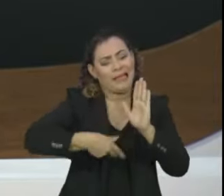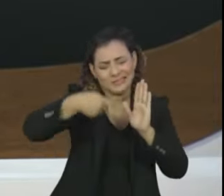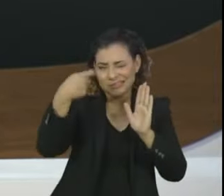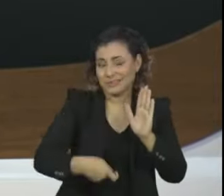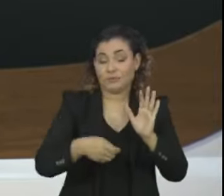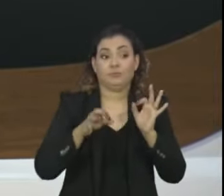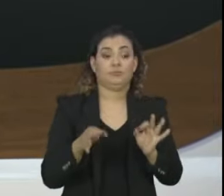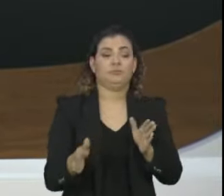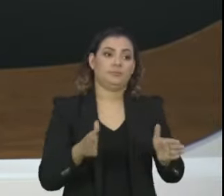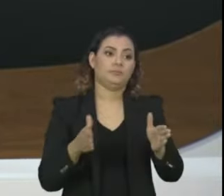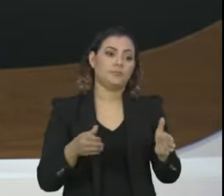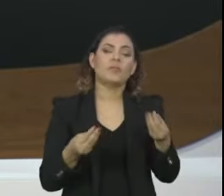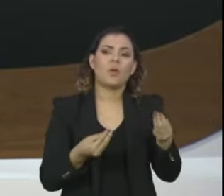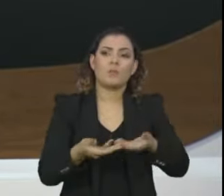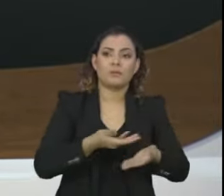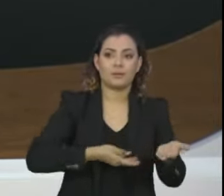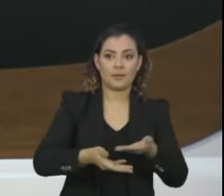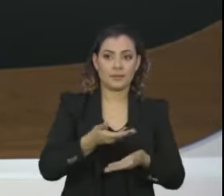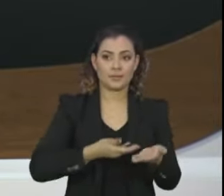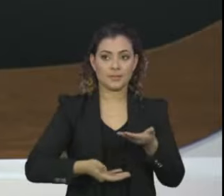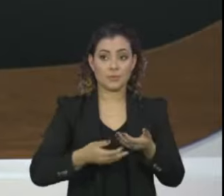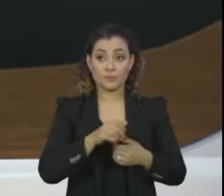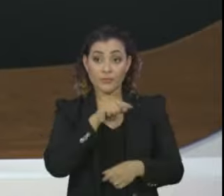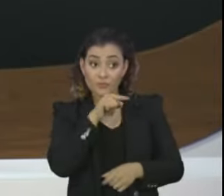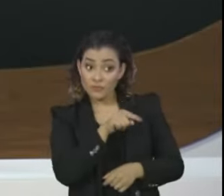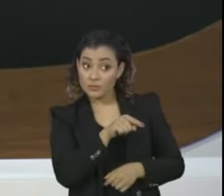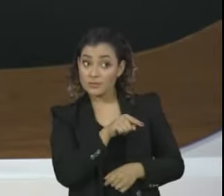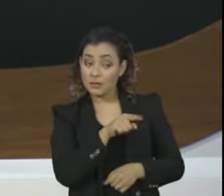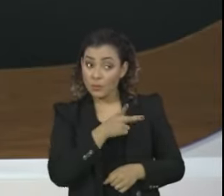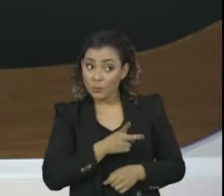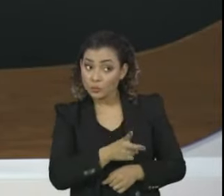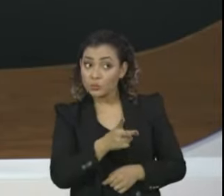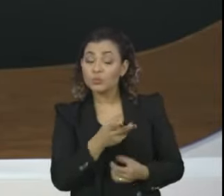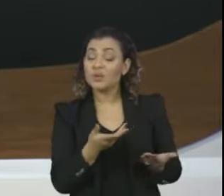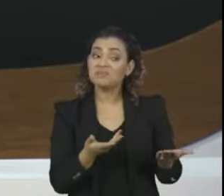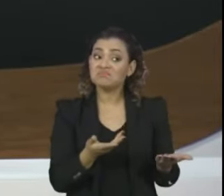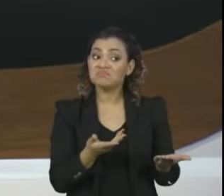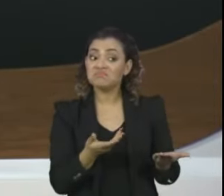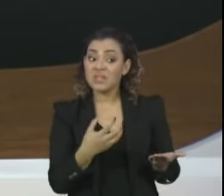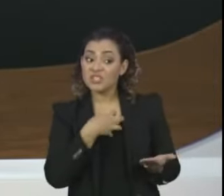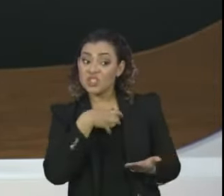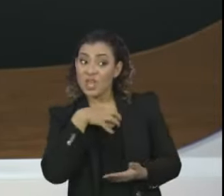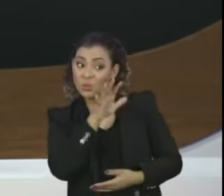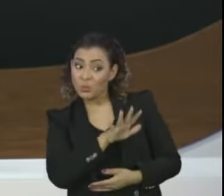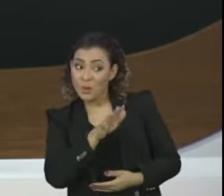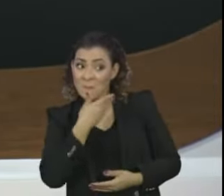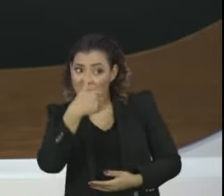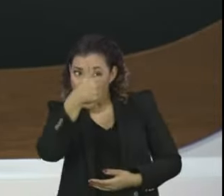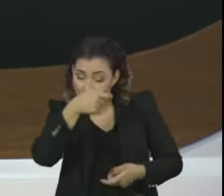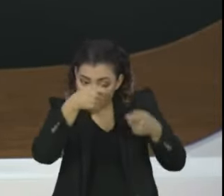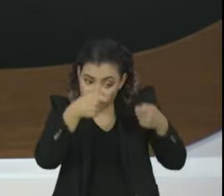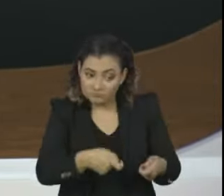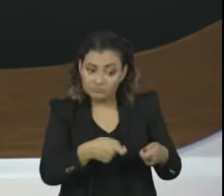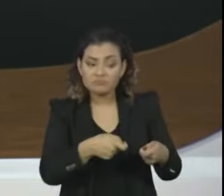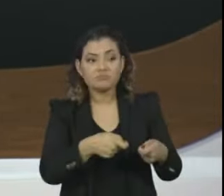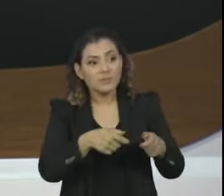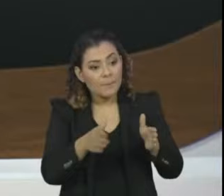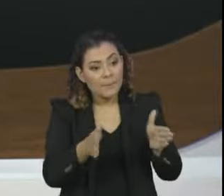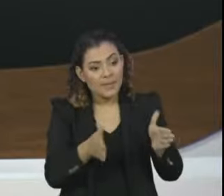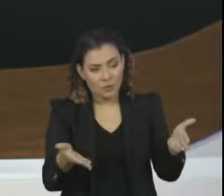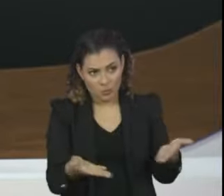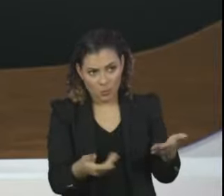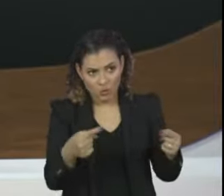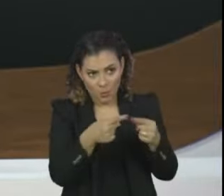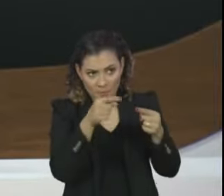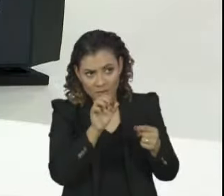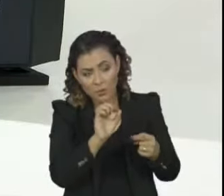sanitárias que nós estamos enfrentando E se o senhor continua achando que esta é a melhor decisão para esse momento